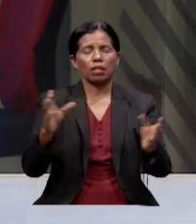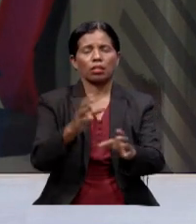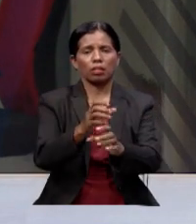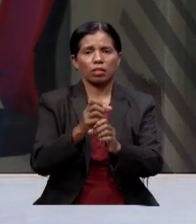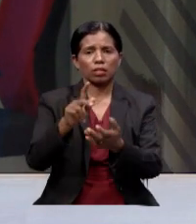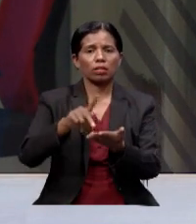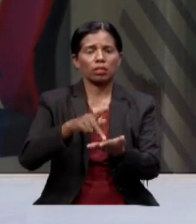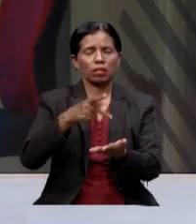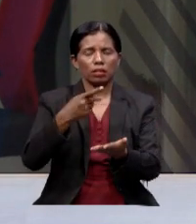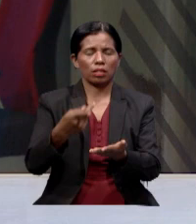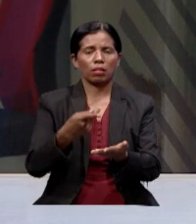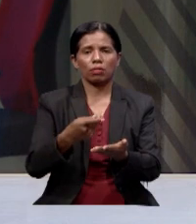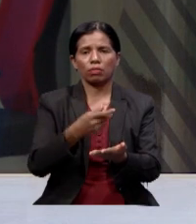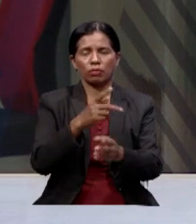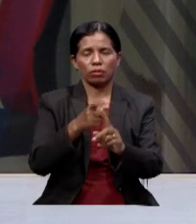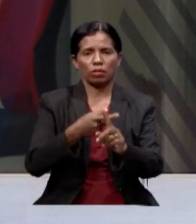durante fulan ruona.